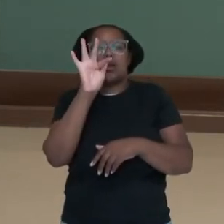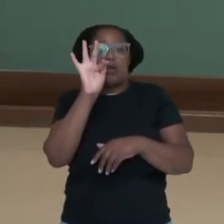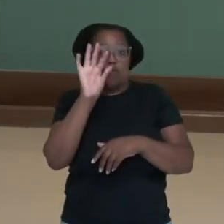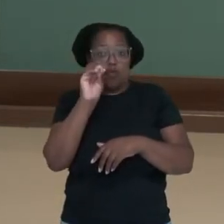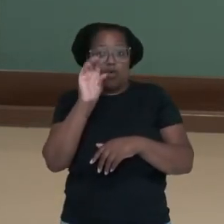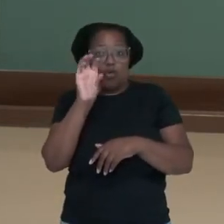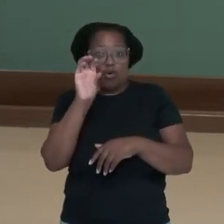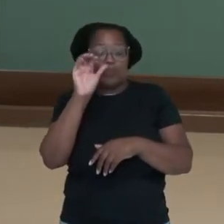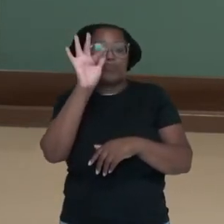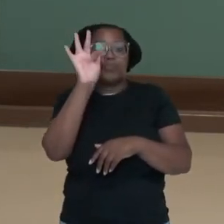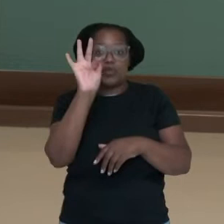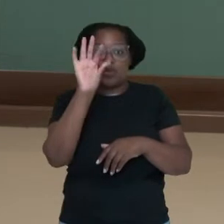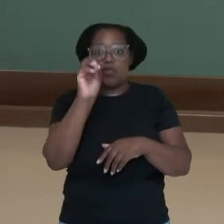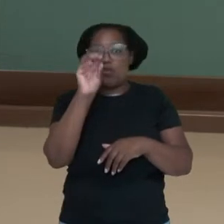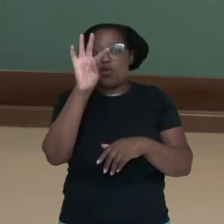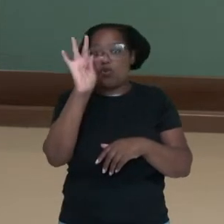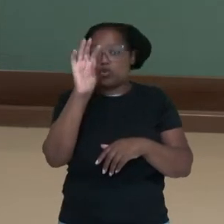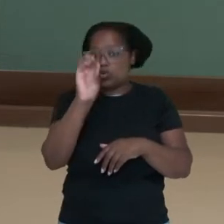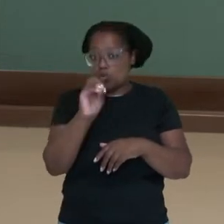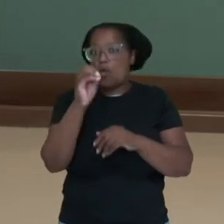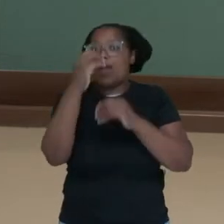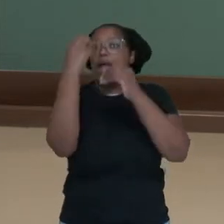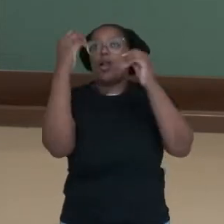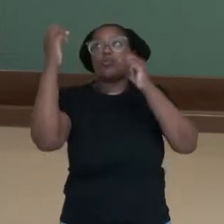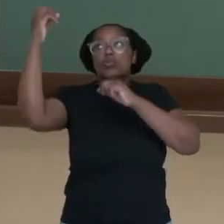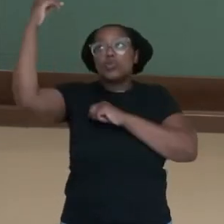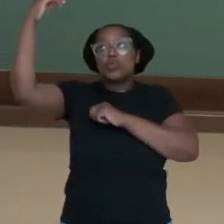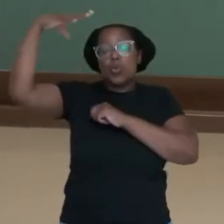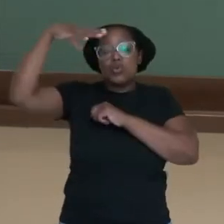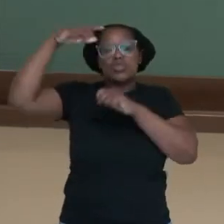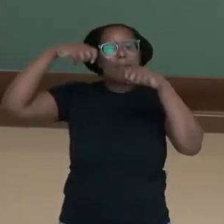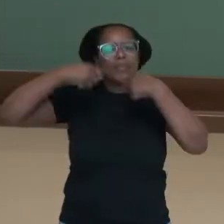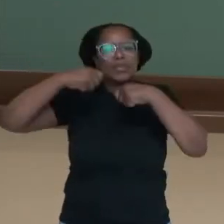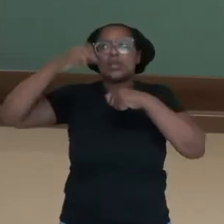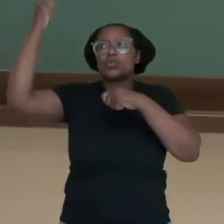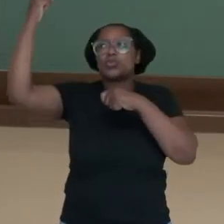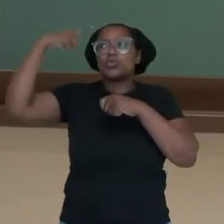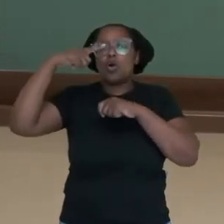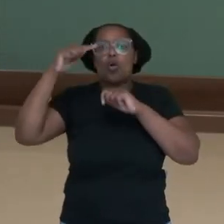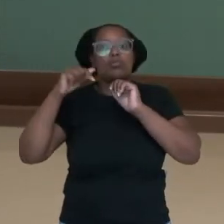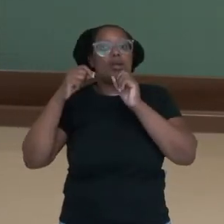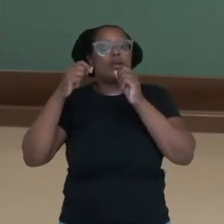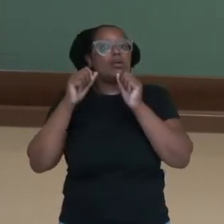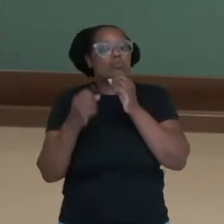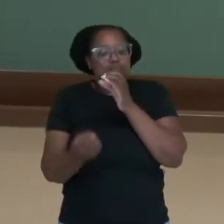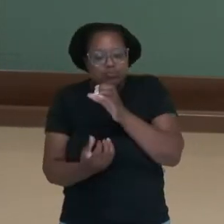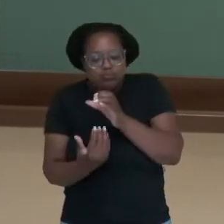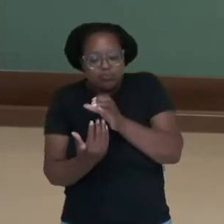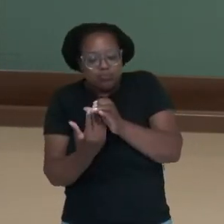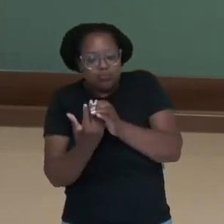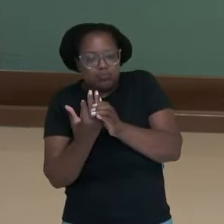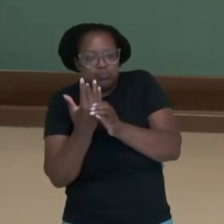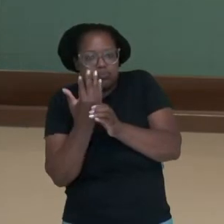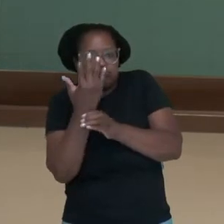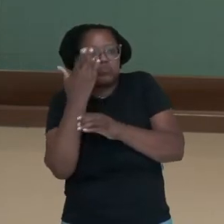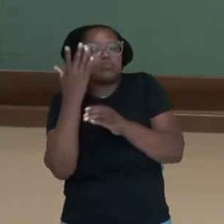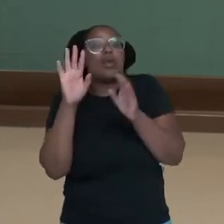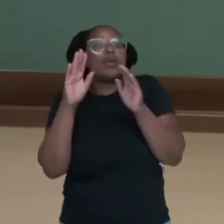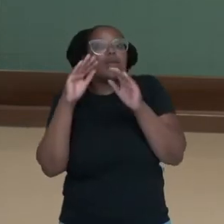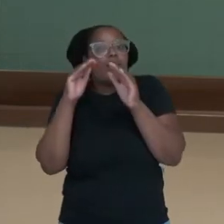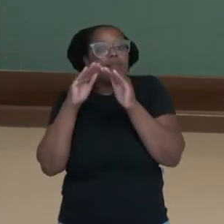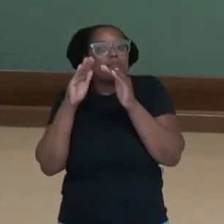Fotoluz. Precisa da luminosidade do sol para que esse processo ocorra. Ou seja, os